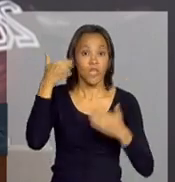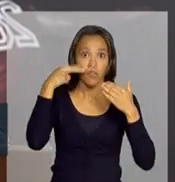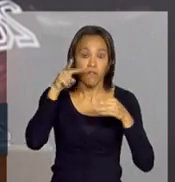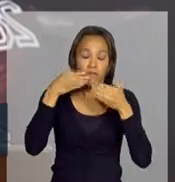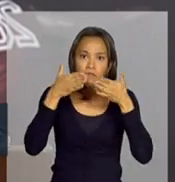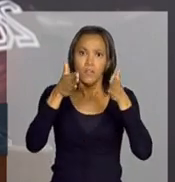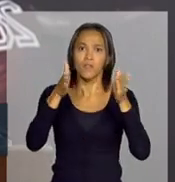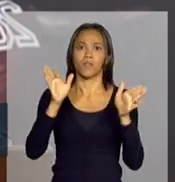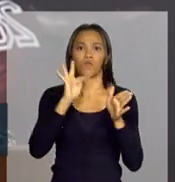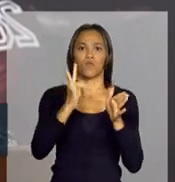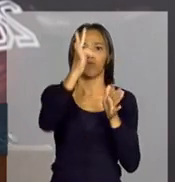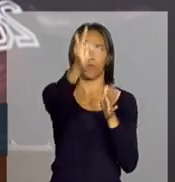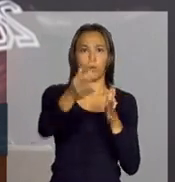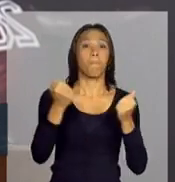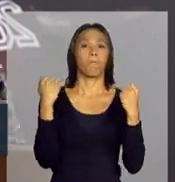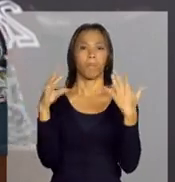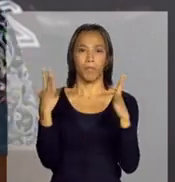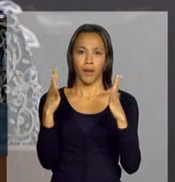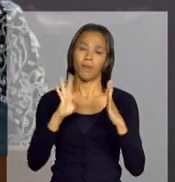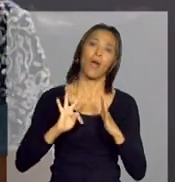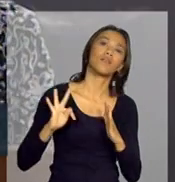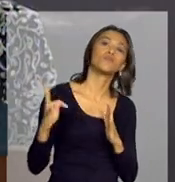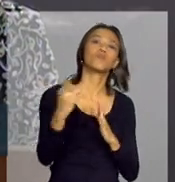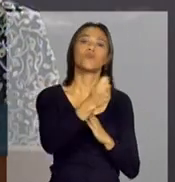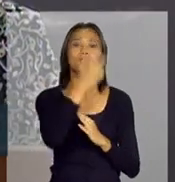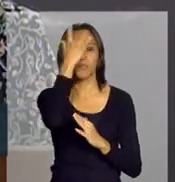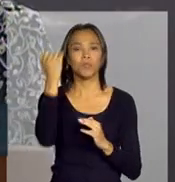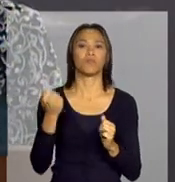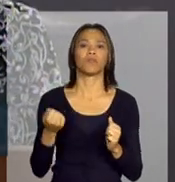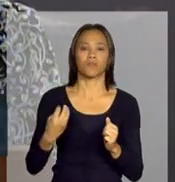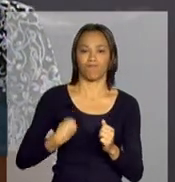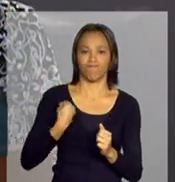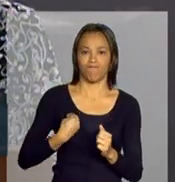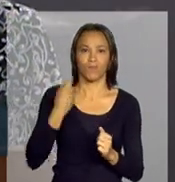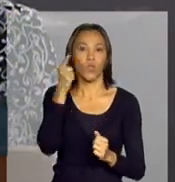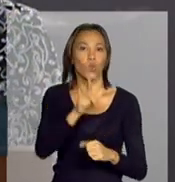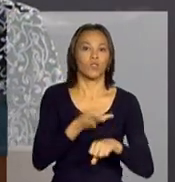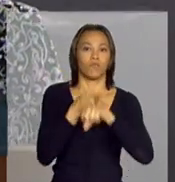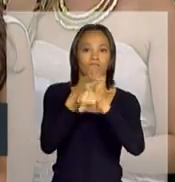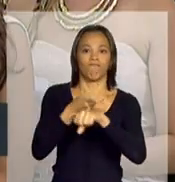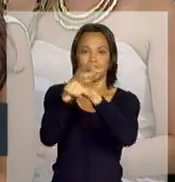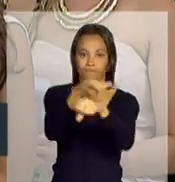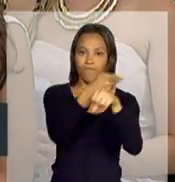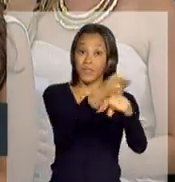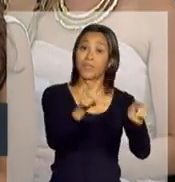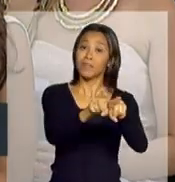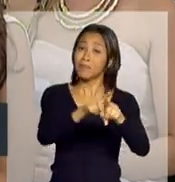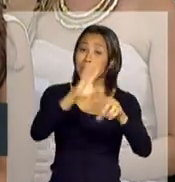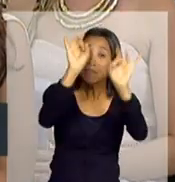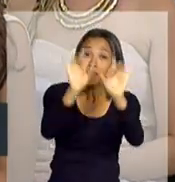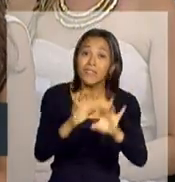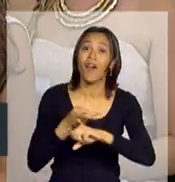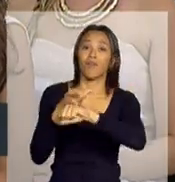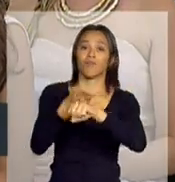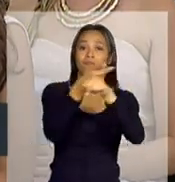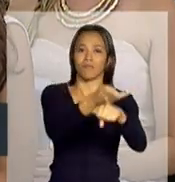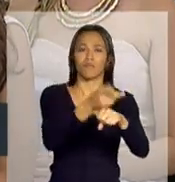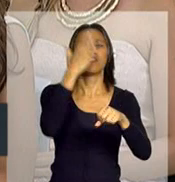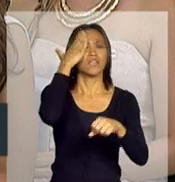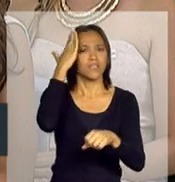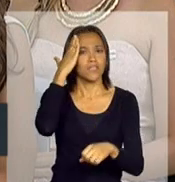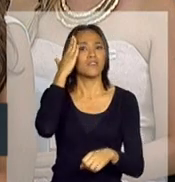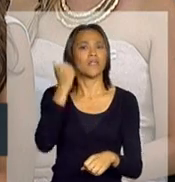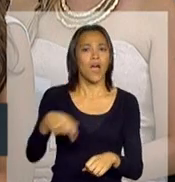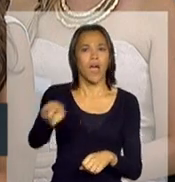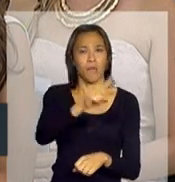futuro Parabéns a todos os participantes em especial aos vencedores saibam que